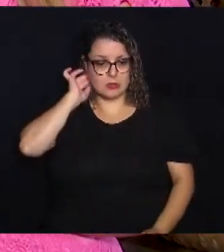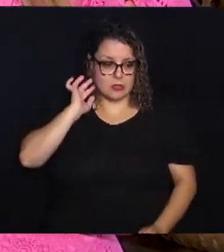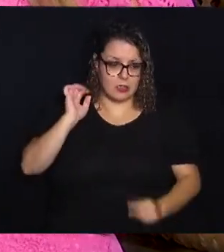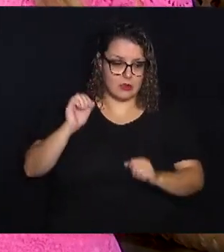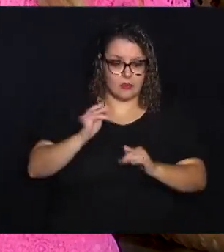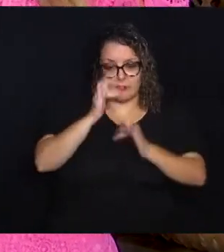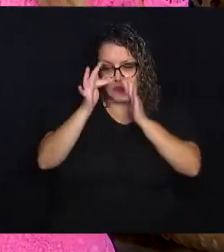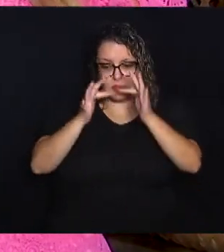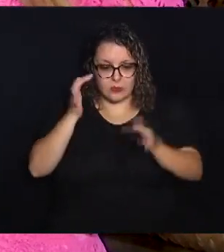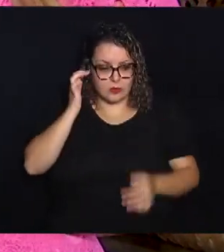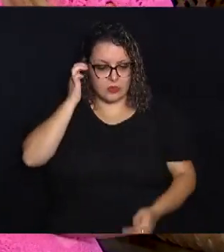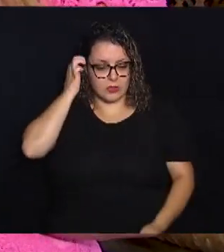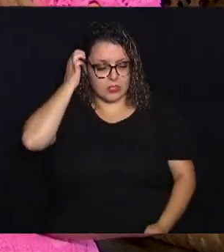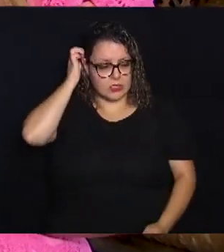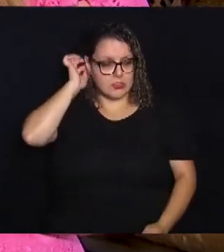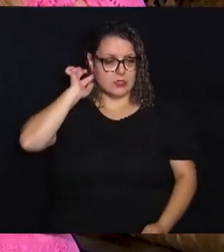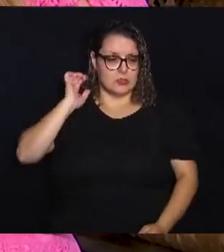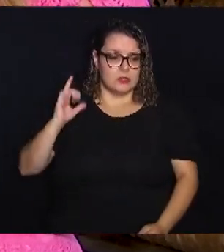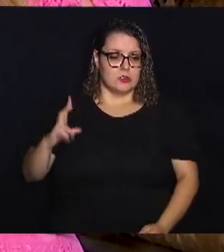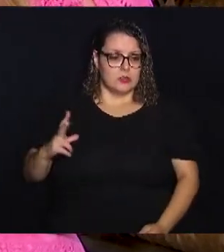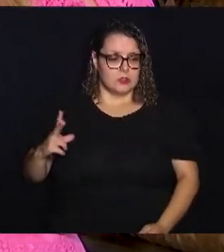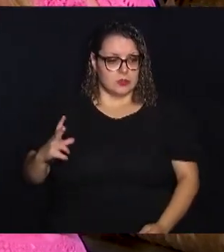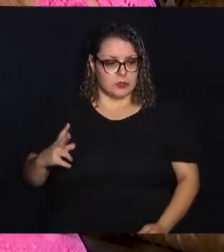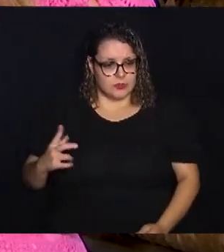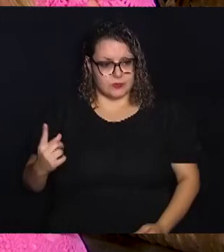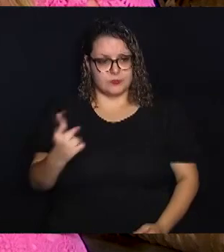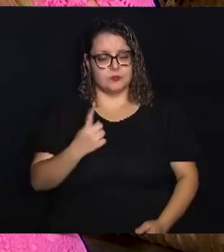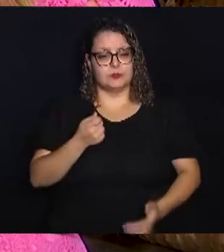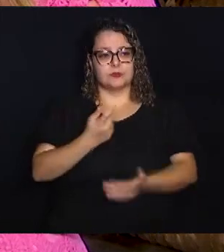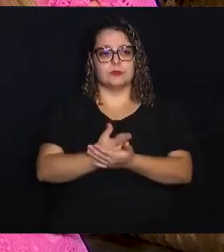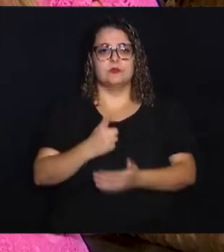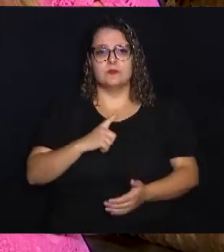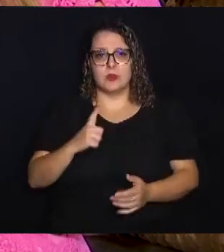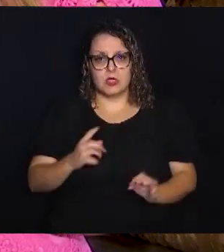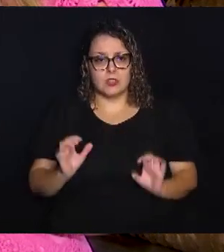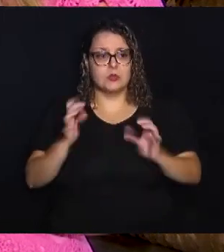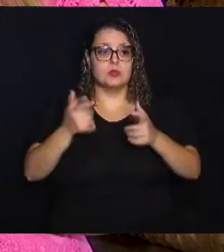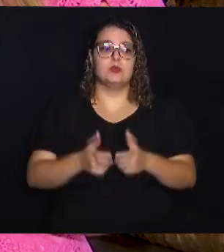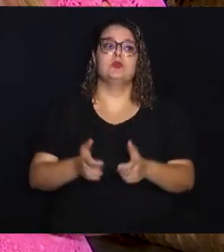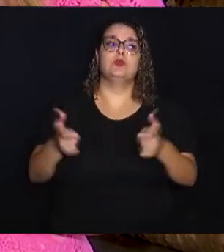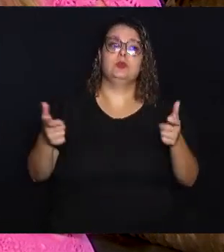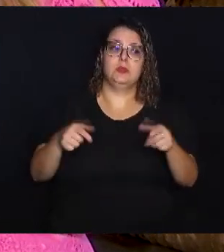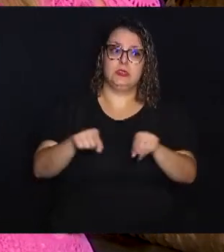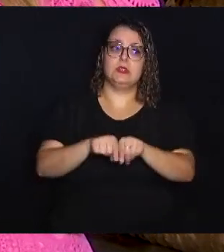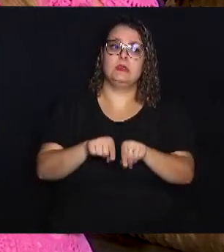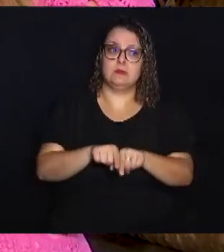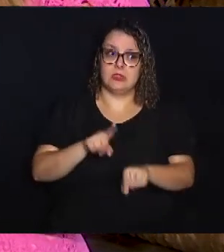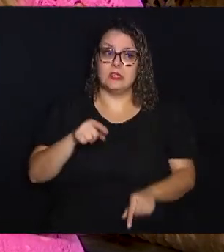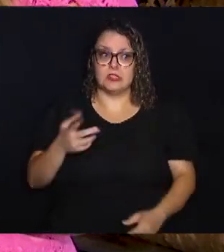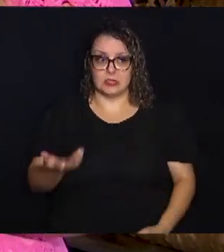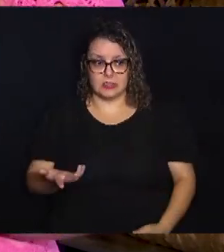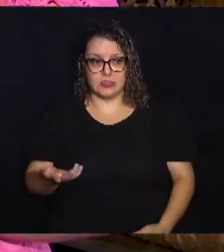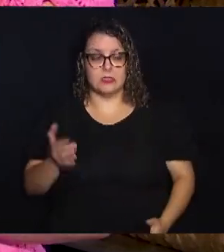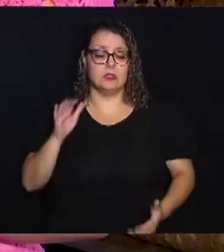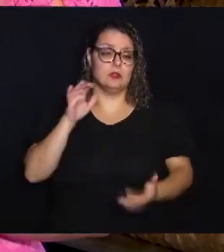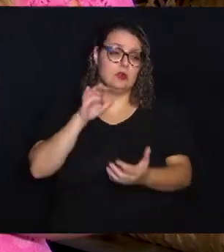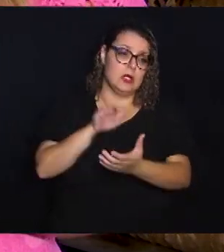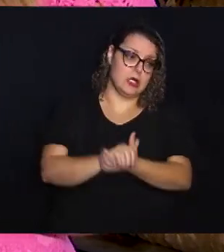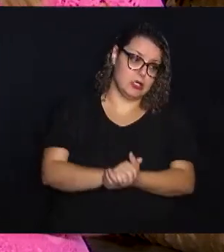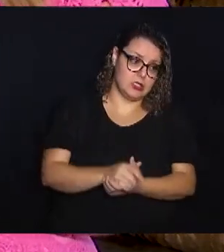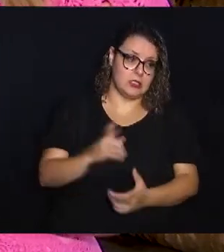a flor individualmente para alguém que venha comprar. Mas tem os eventos grandes também, né? Tem